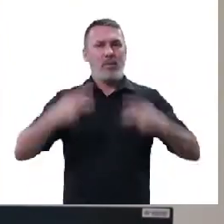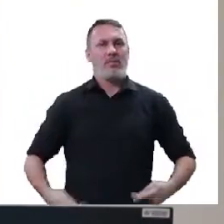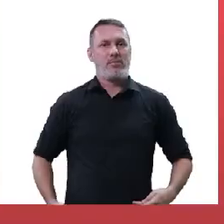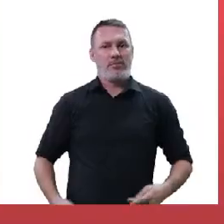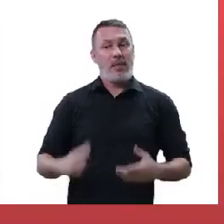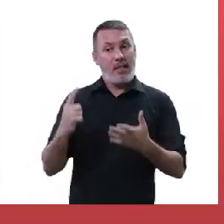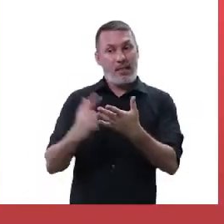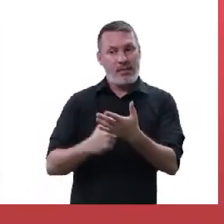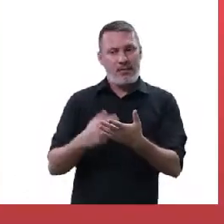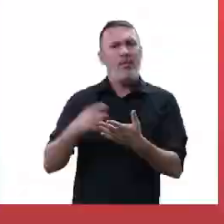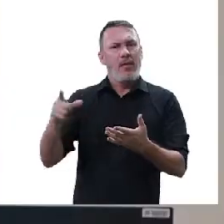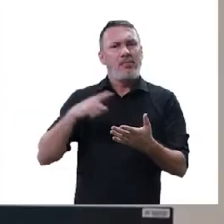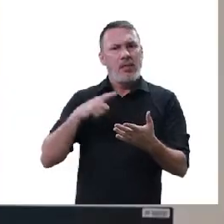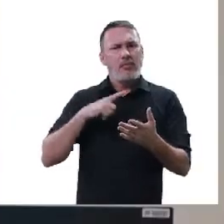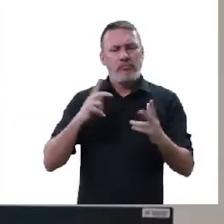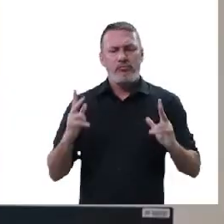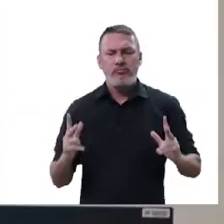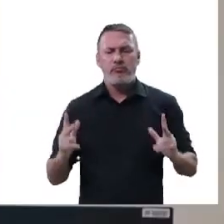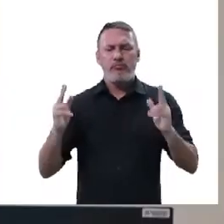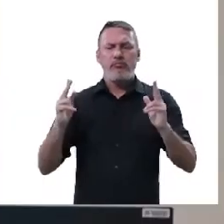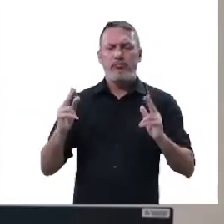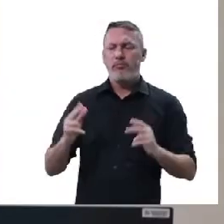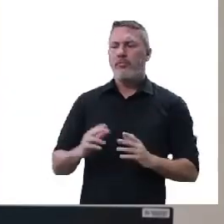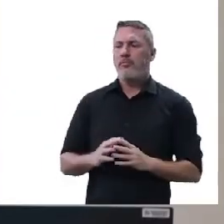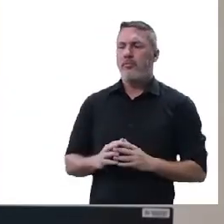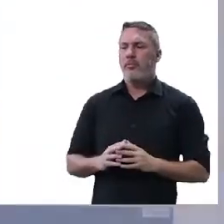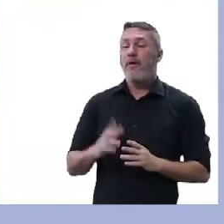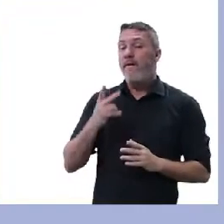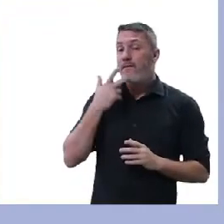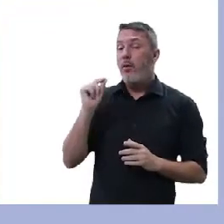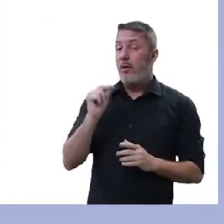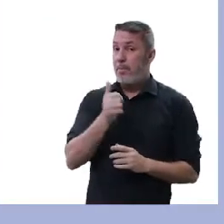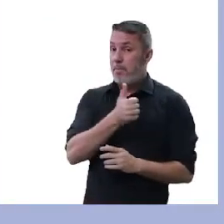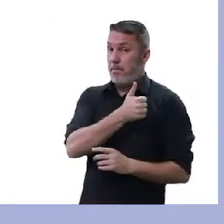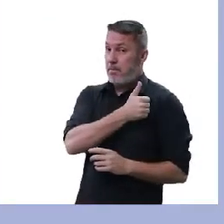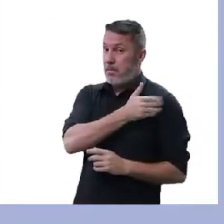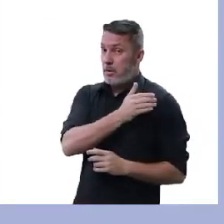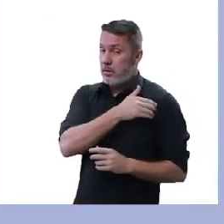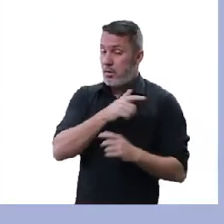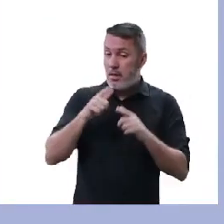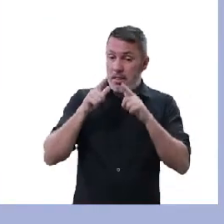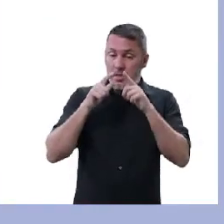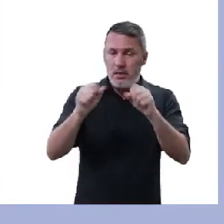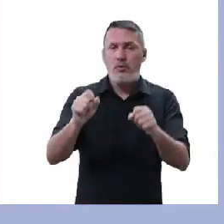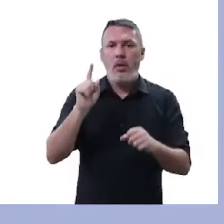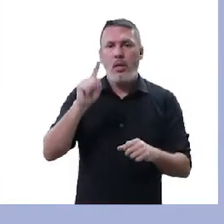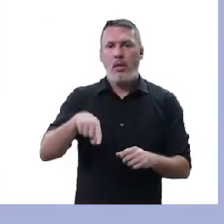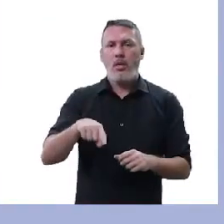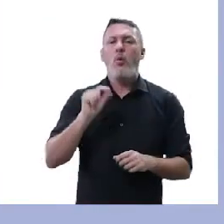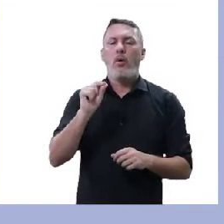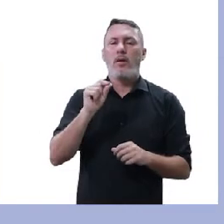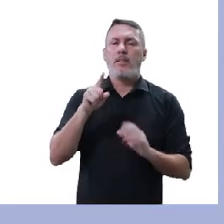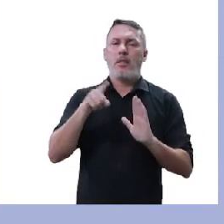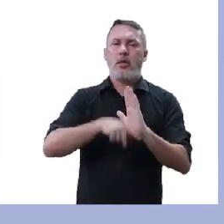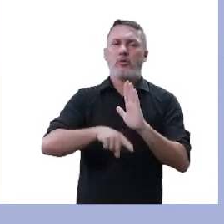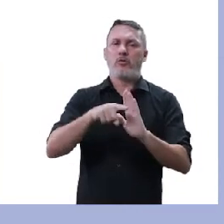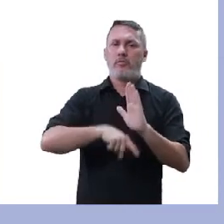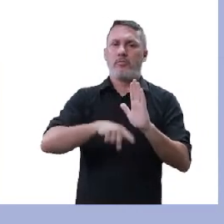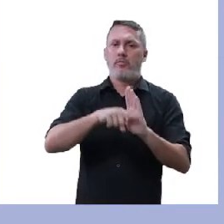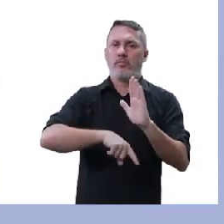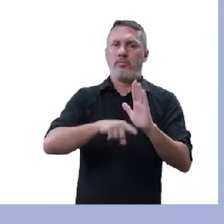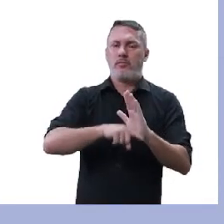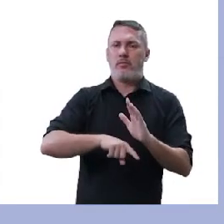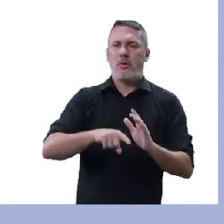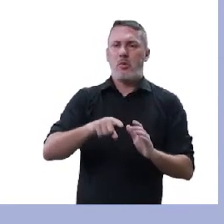comunicação humana. E ele fala o seguinte, ele diz que preconceito linguístico é todo juízo de valor